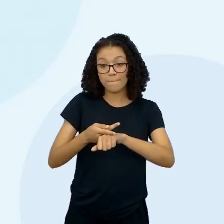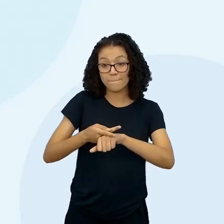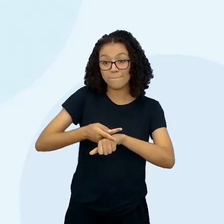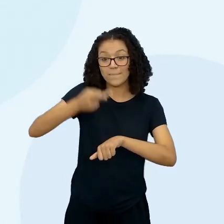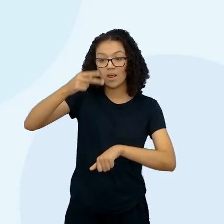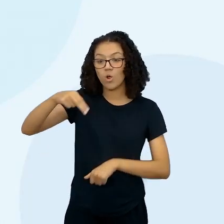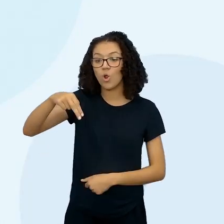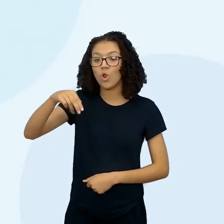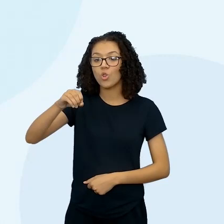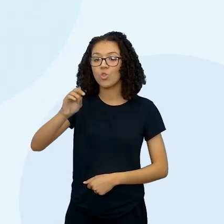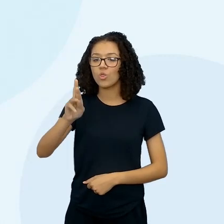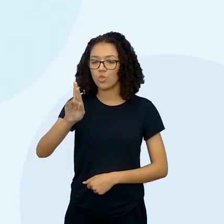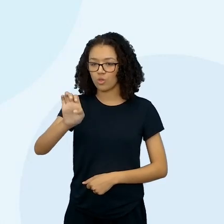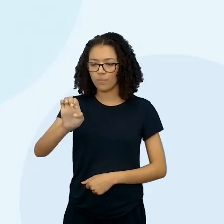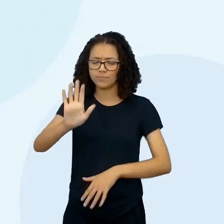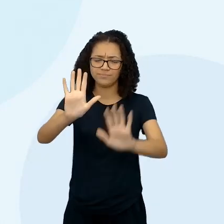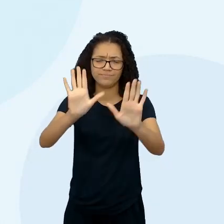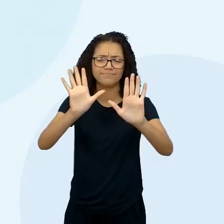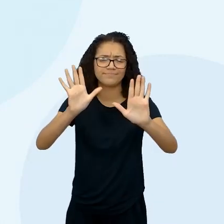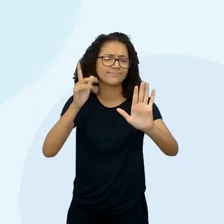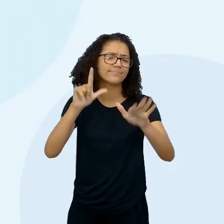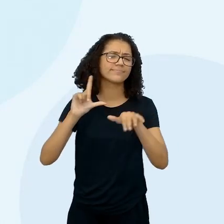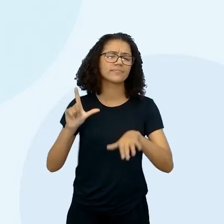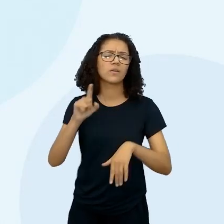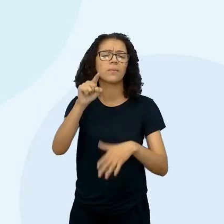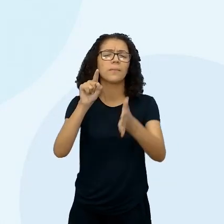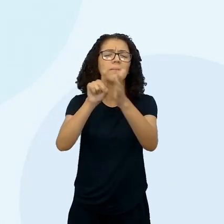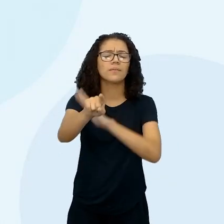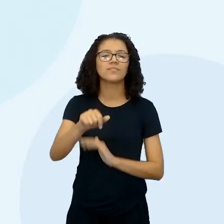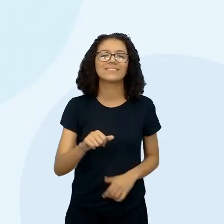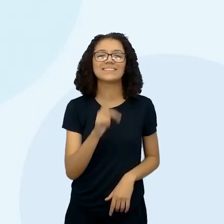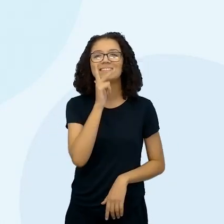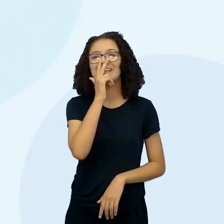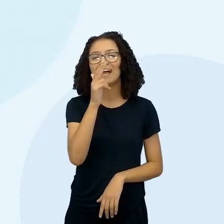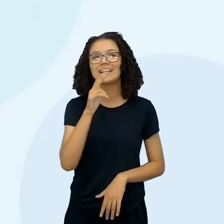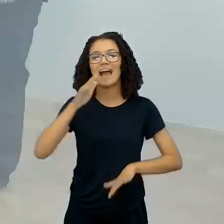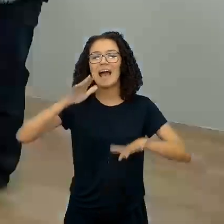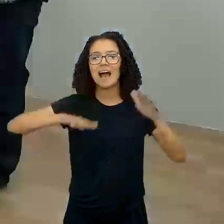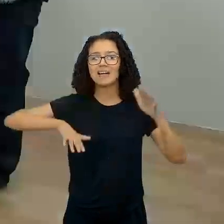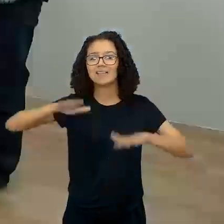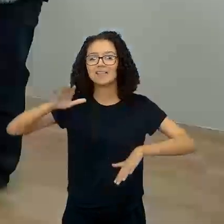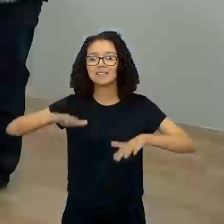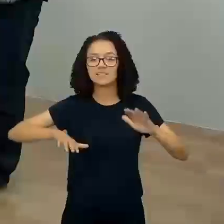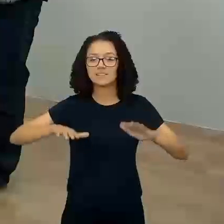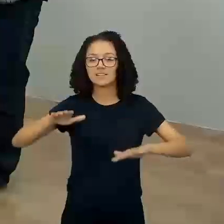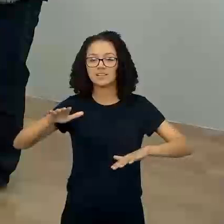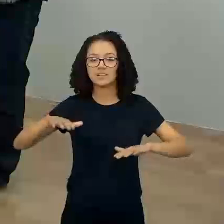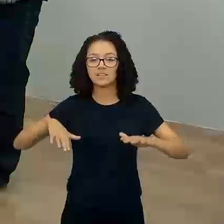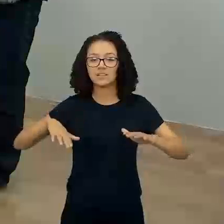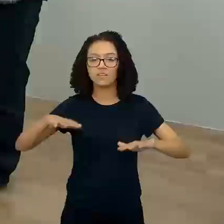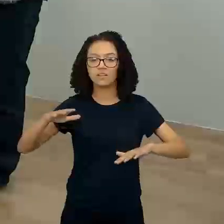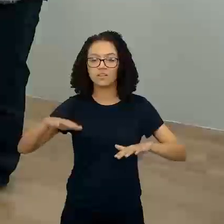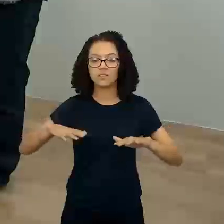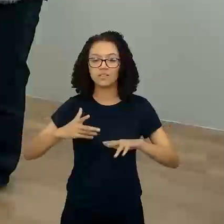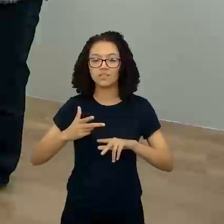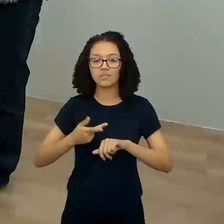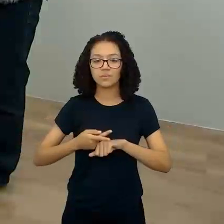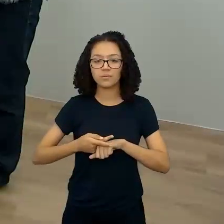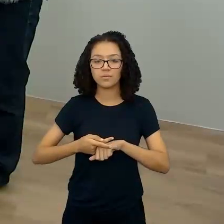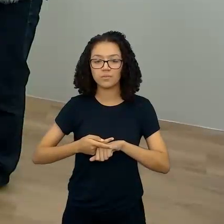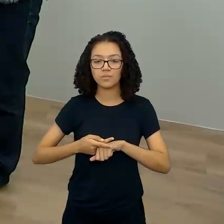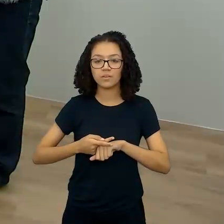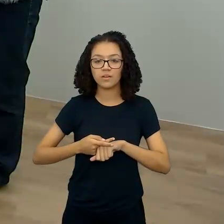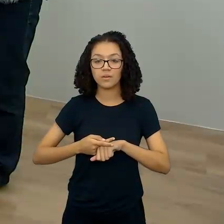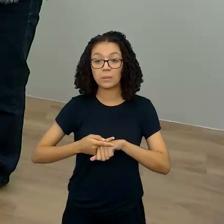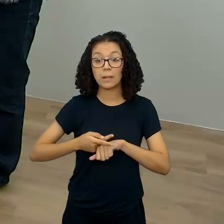acham, vou fazer uma pergunta para vocês aqui. Você acha que às vezes o amor pode atrapalhar um prêmio? Sua